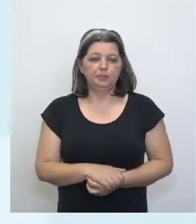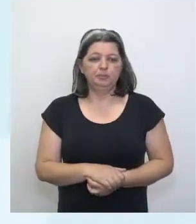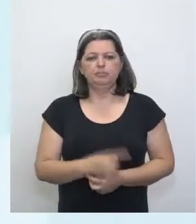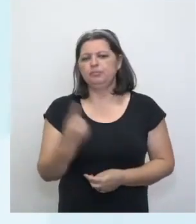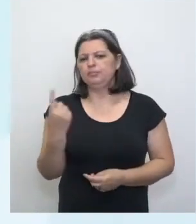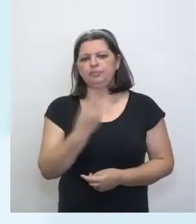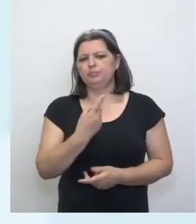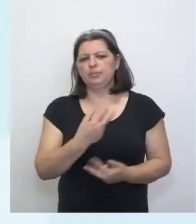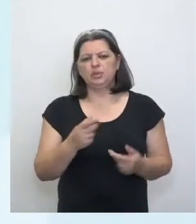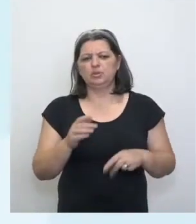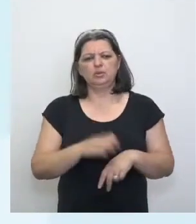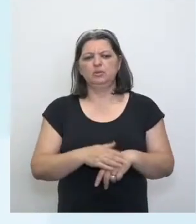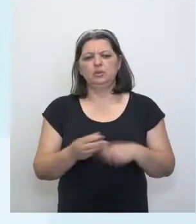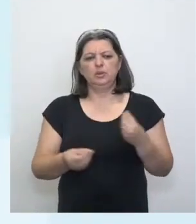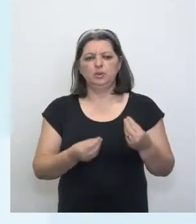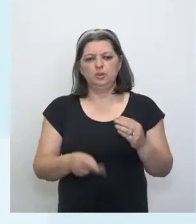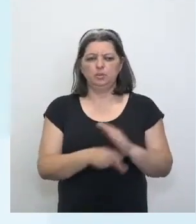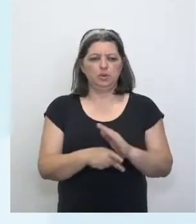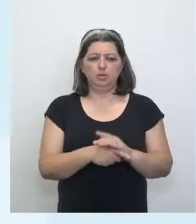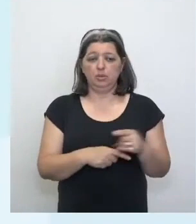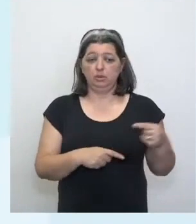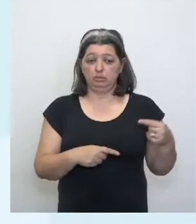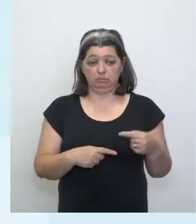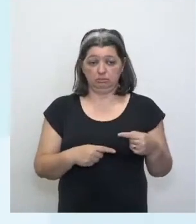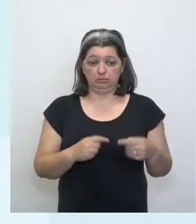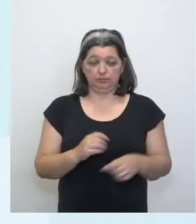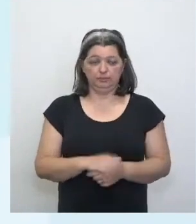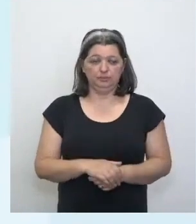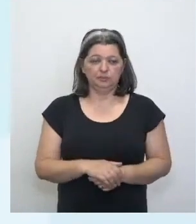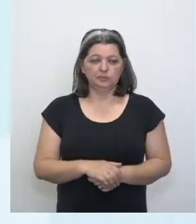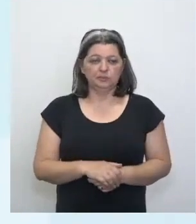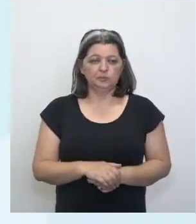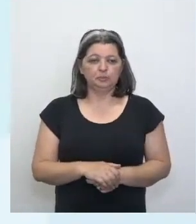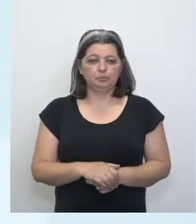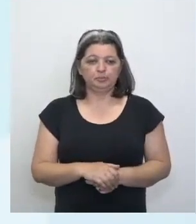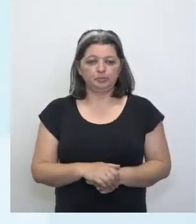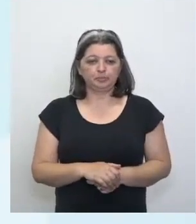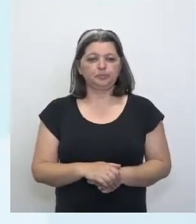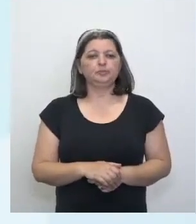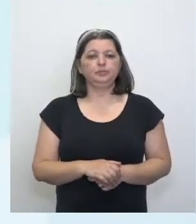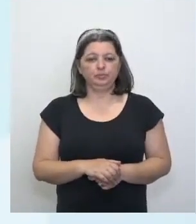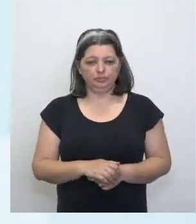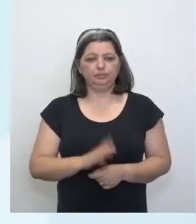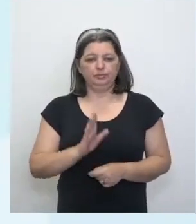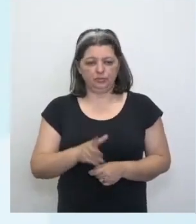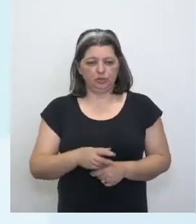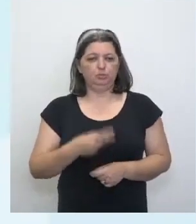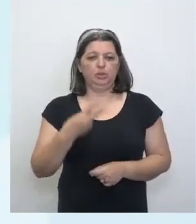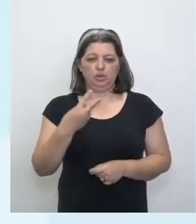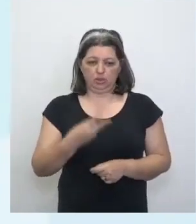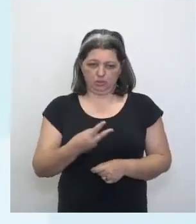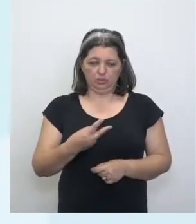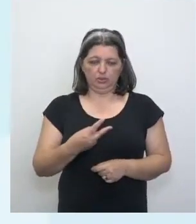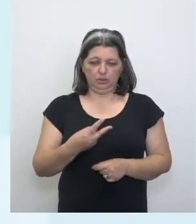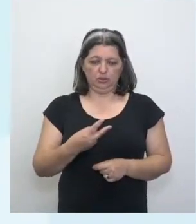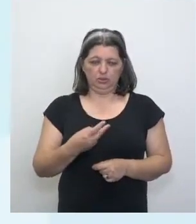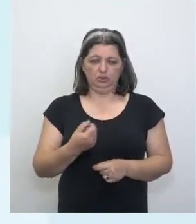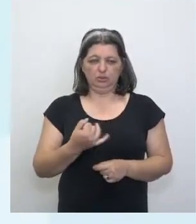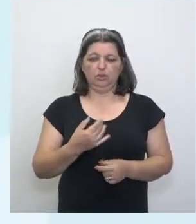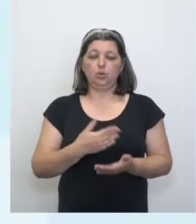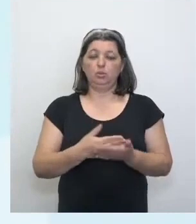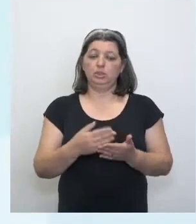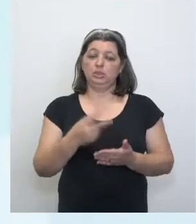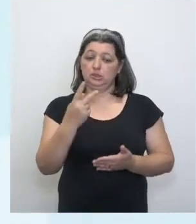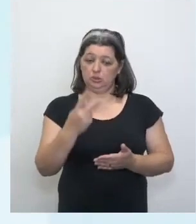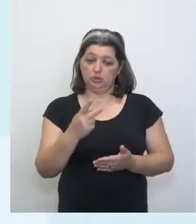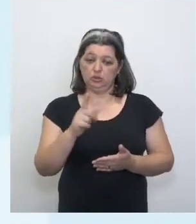que a gente faz? A gente segue essa setinha, ou seja, a gente repete esse coeficiente. Então, a gente já sabe que se o p de x começa com 2,